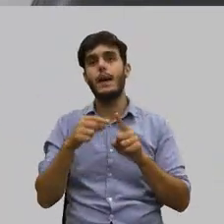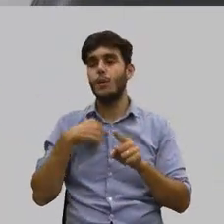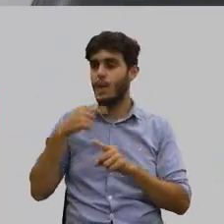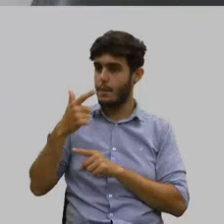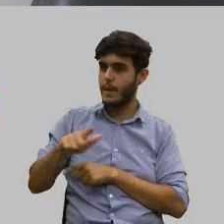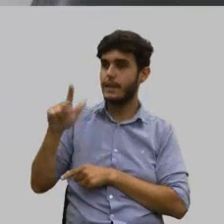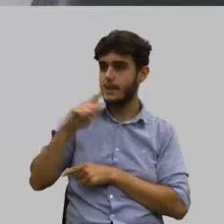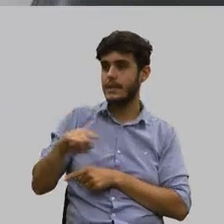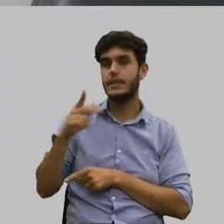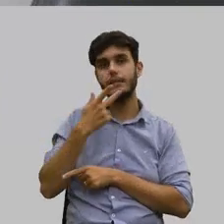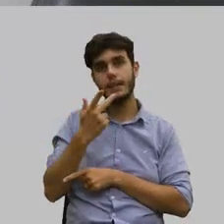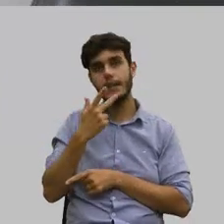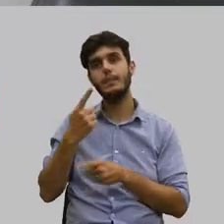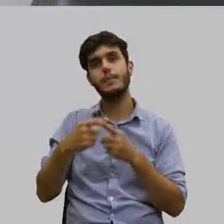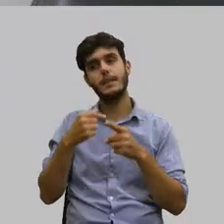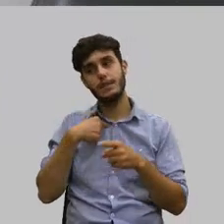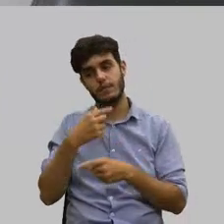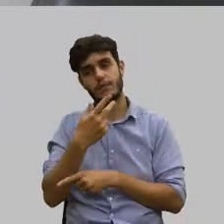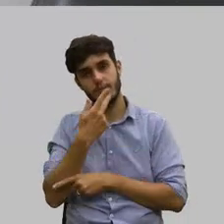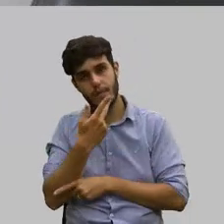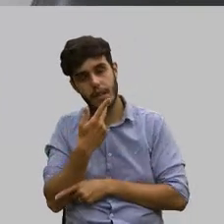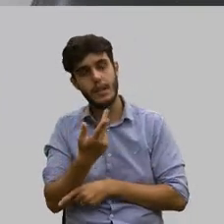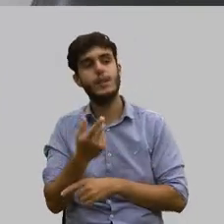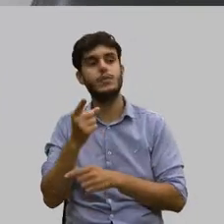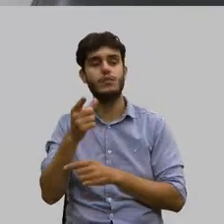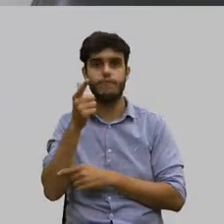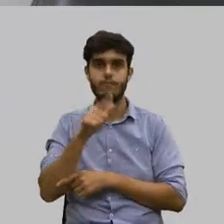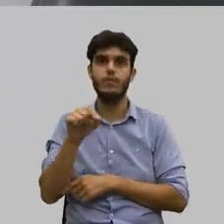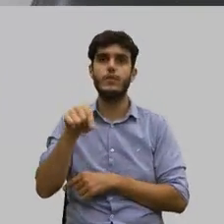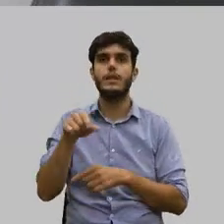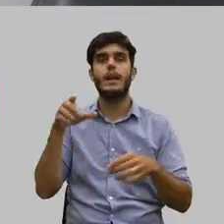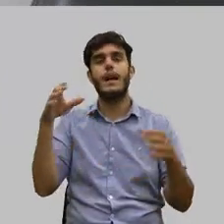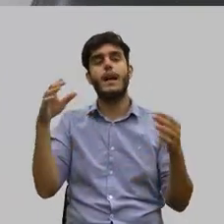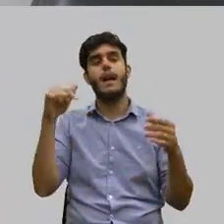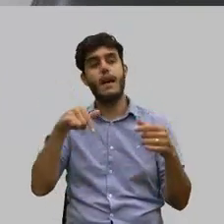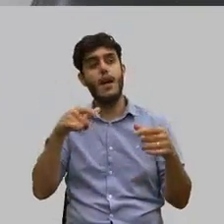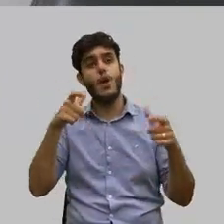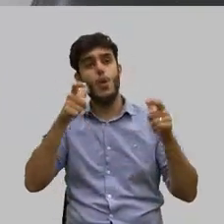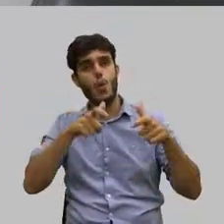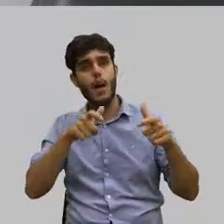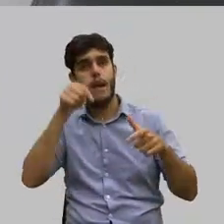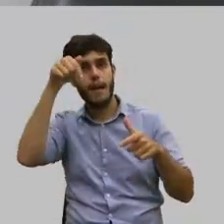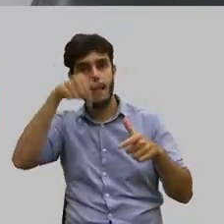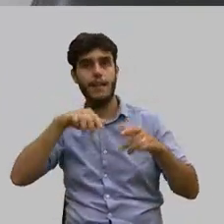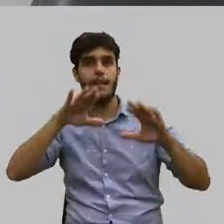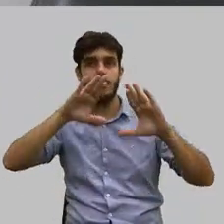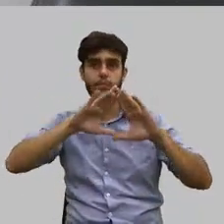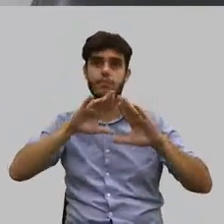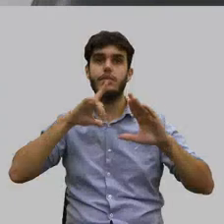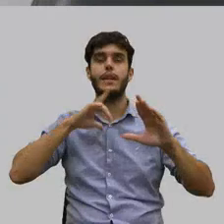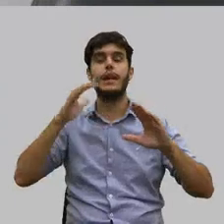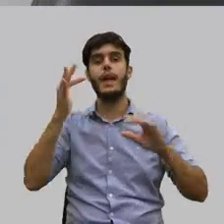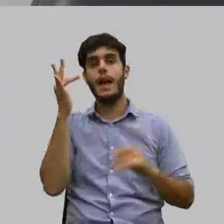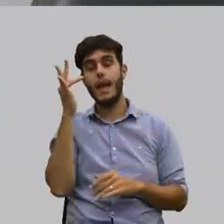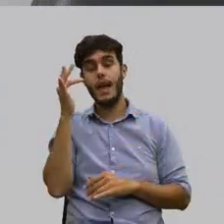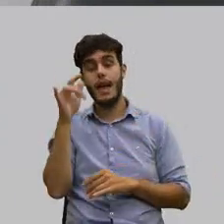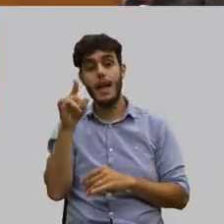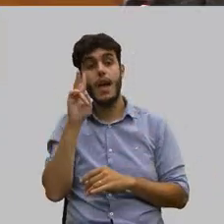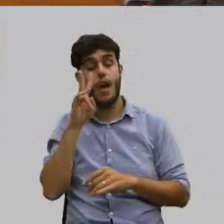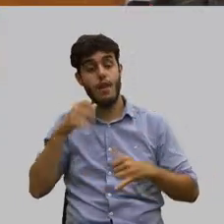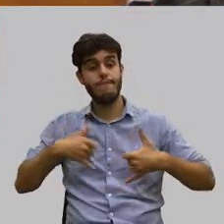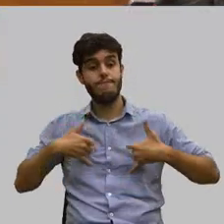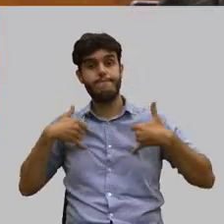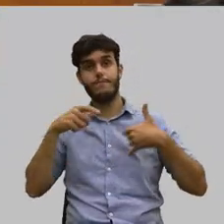poderia deixar de dizer que nessa casa tem um grupo de admiradores do trabalho dos Senhores Muito